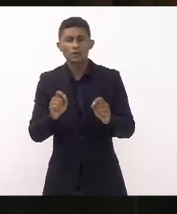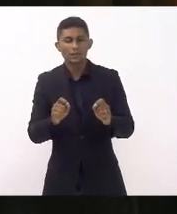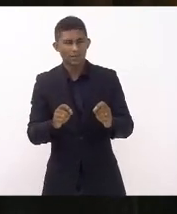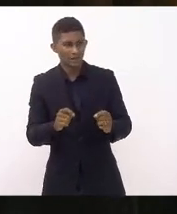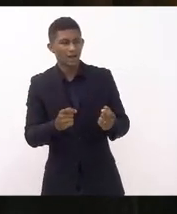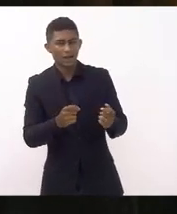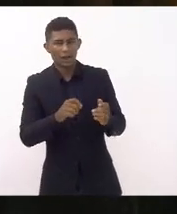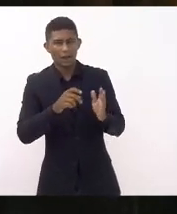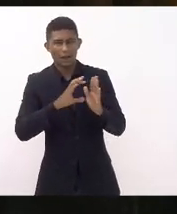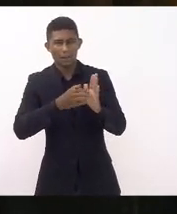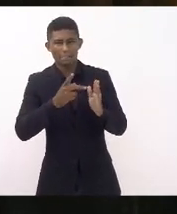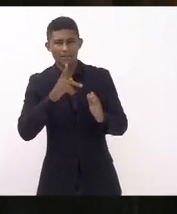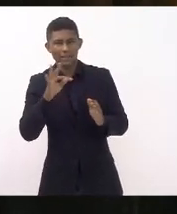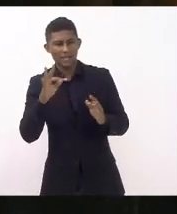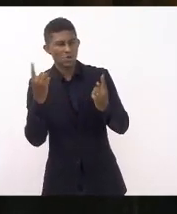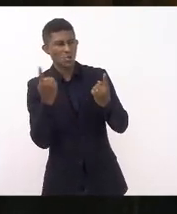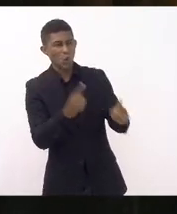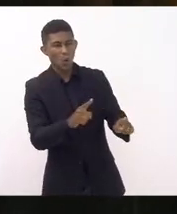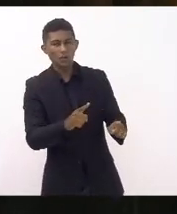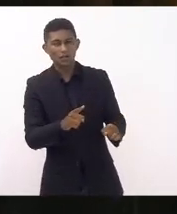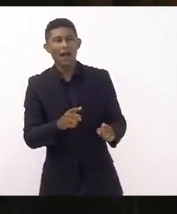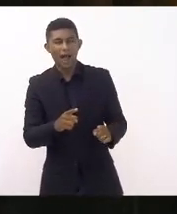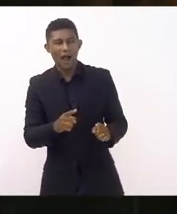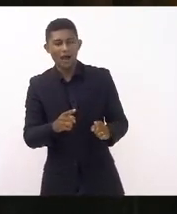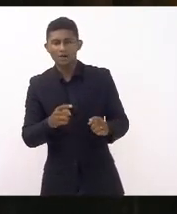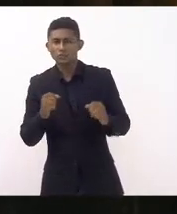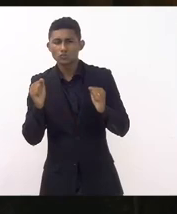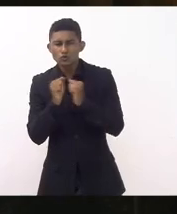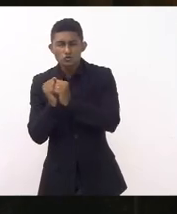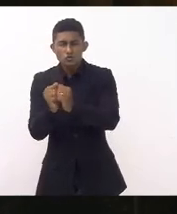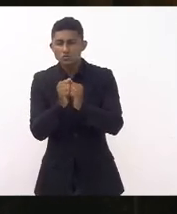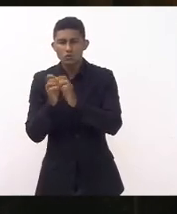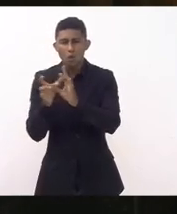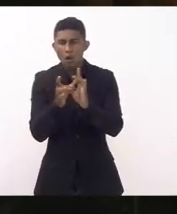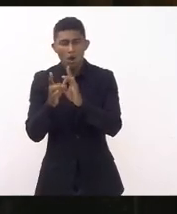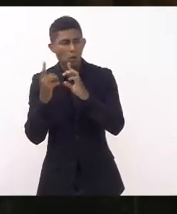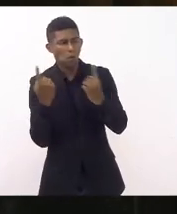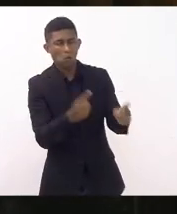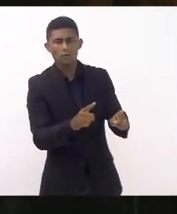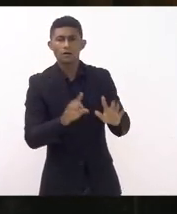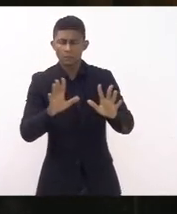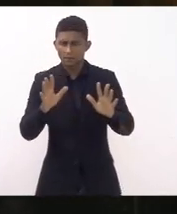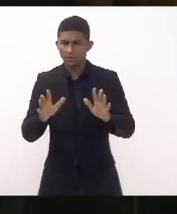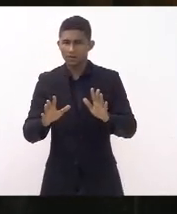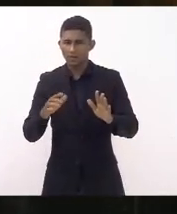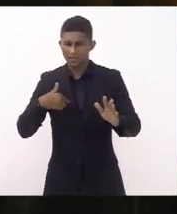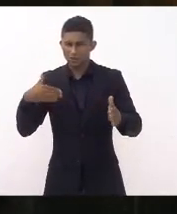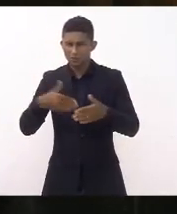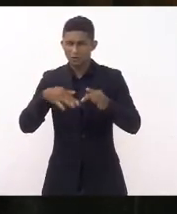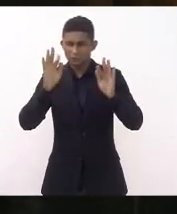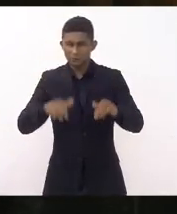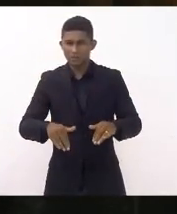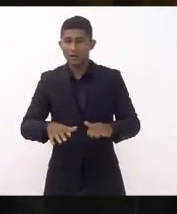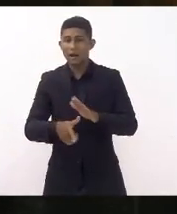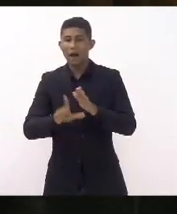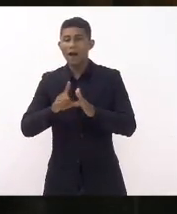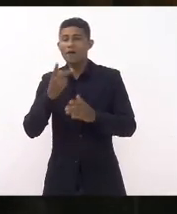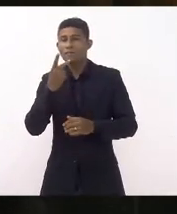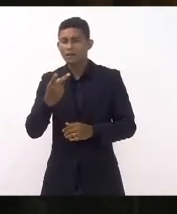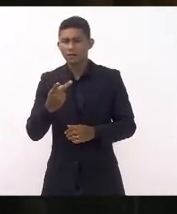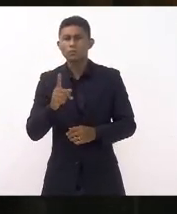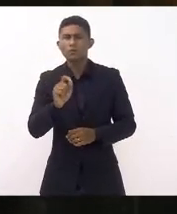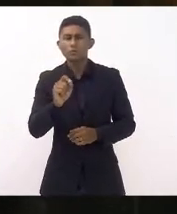antipetismo. Antes de finalizar, deixa eu lembrar uma coisa para o senhor. Essa onda